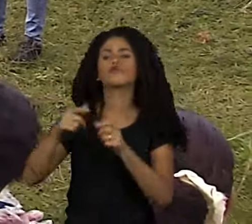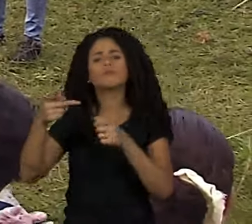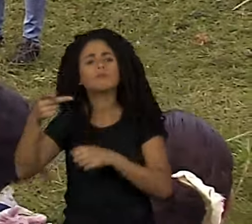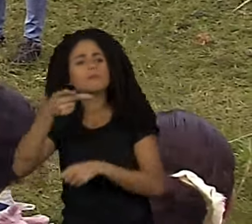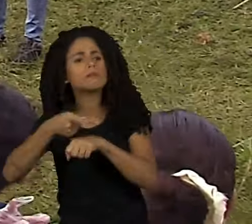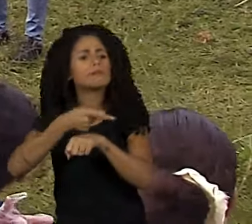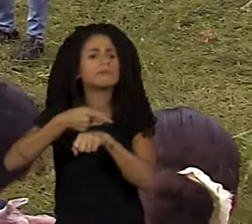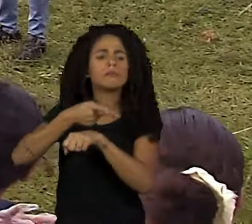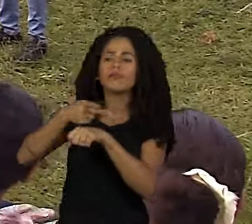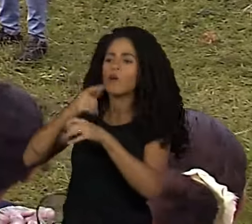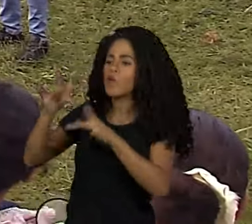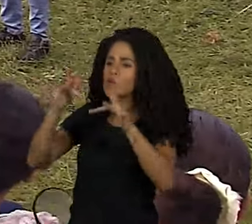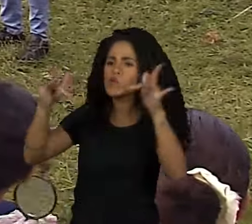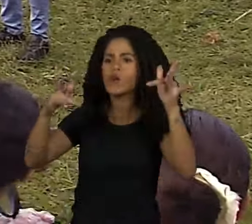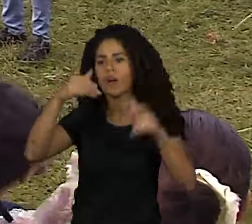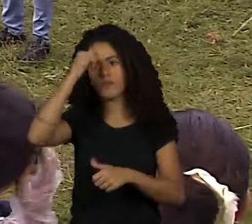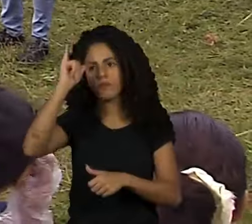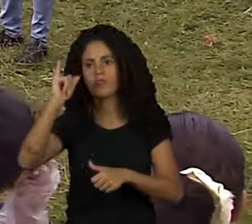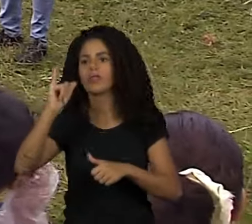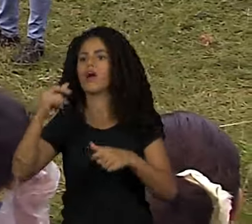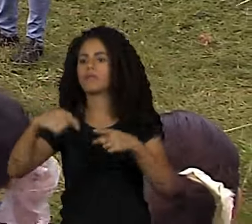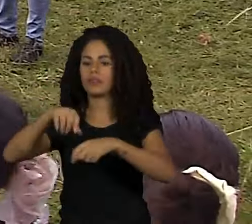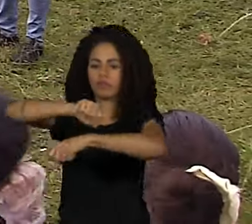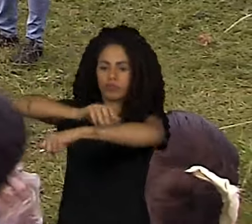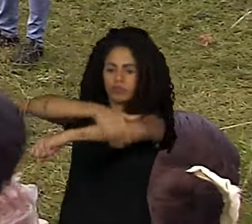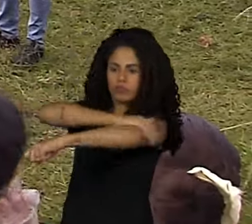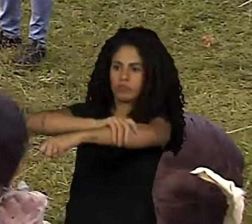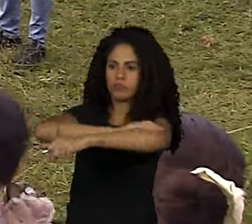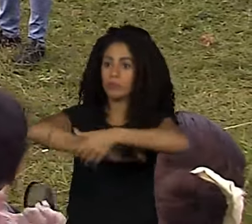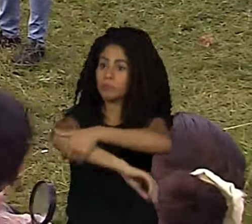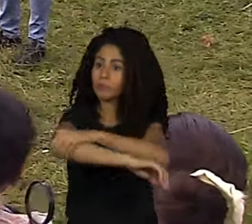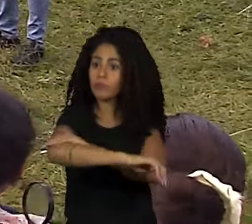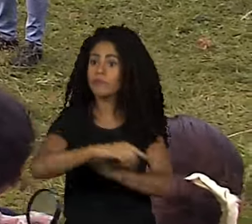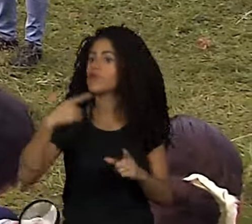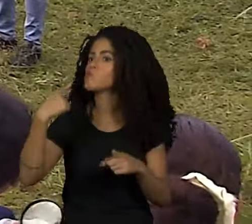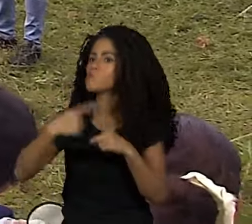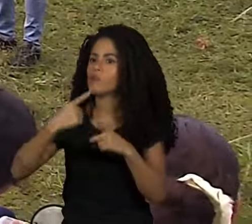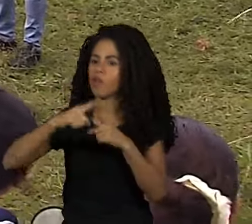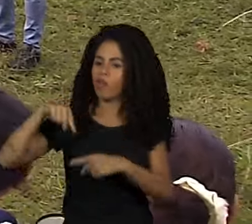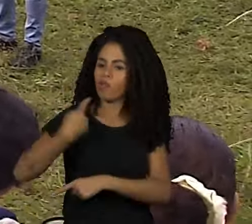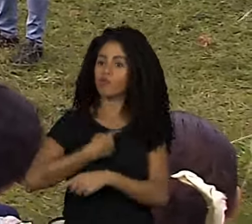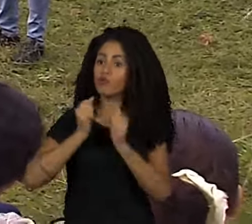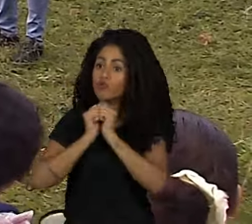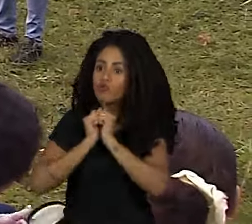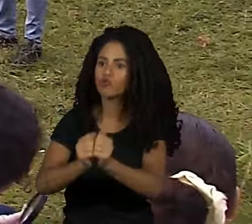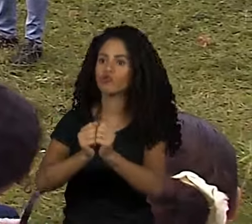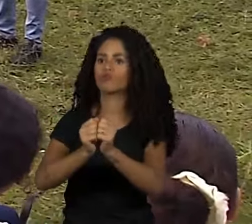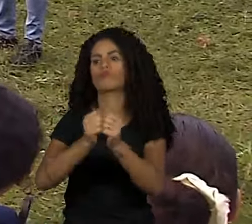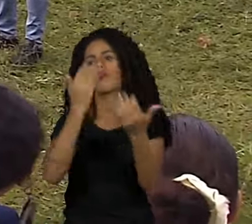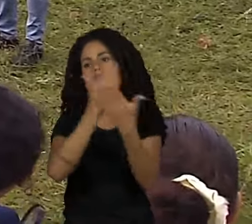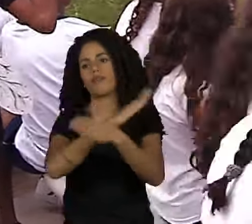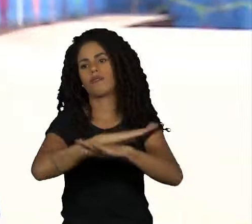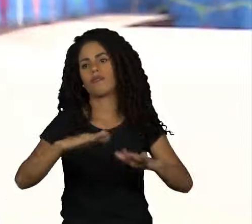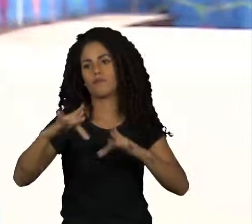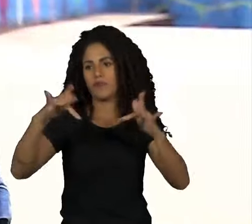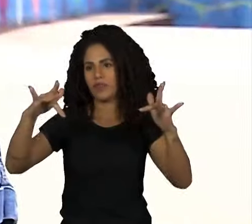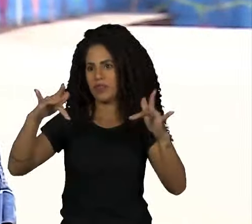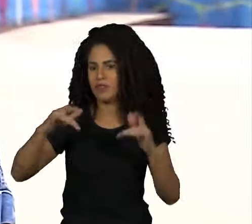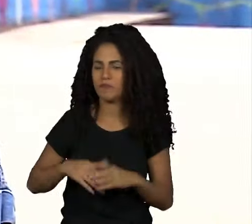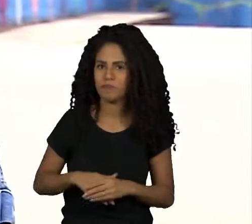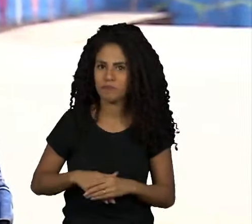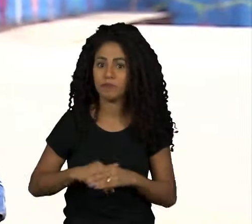eliminar o foco, tem que se cuidar, tem que passar o repelente, tá bom? Porque só a gente junto vai conseguir combater o mosquito da dengue, certo? As